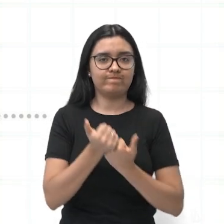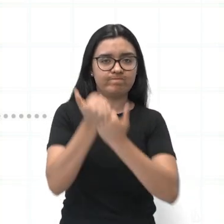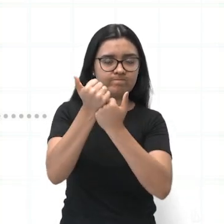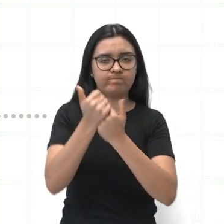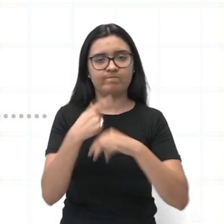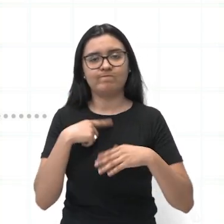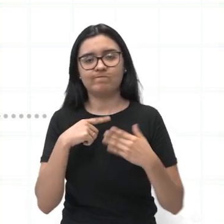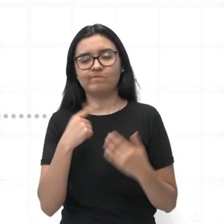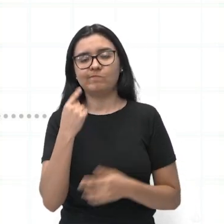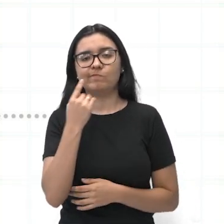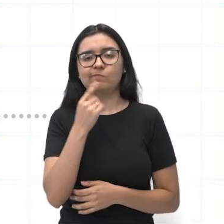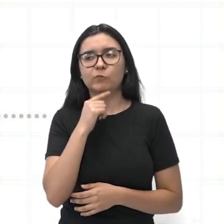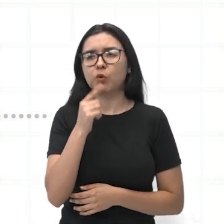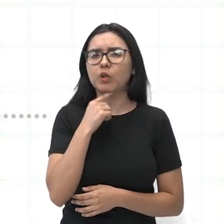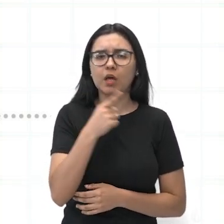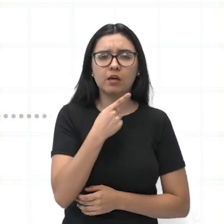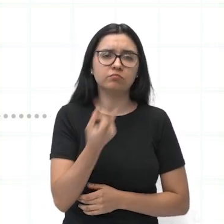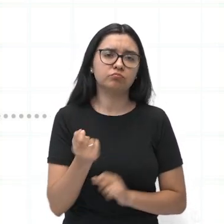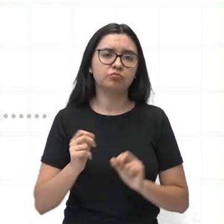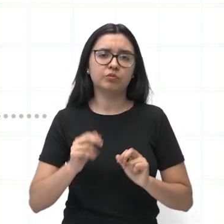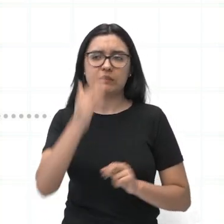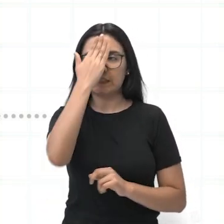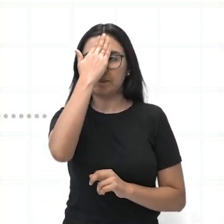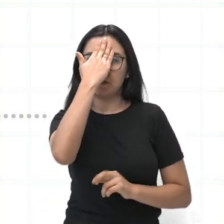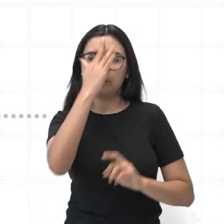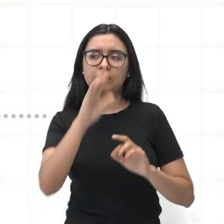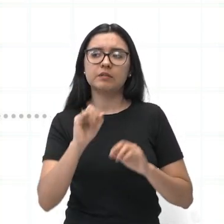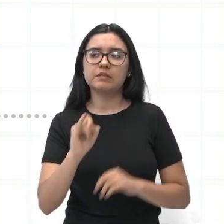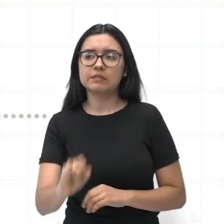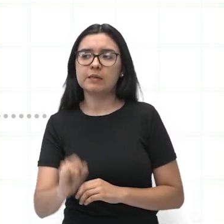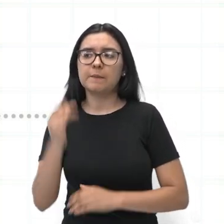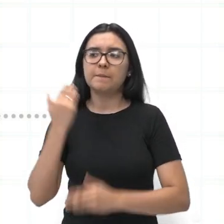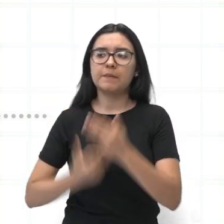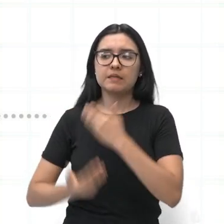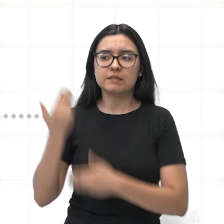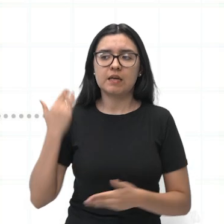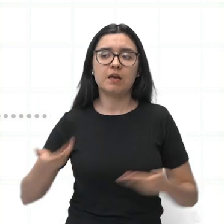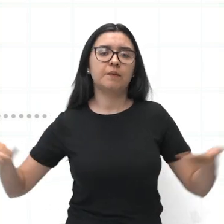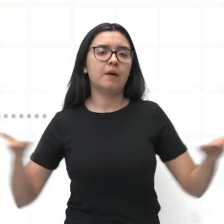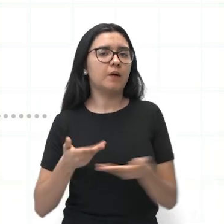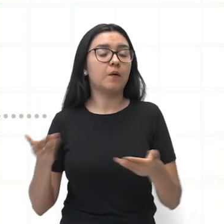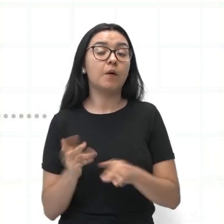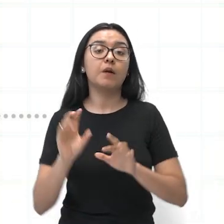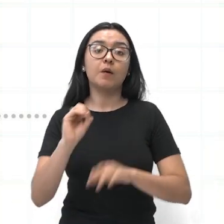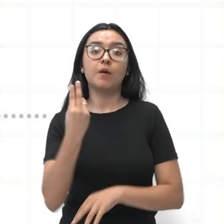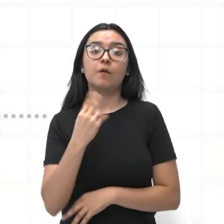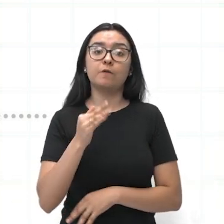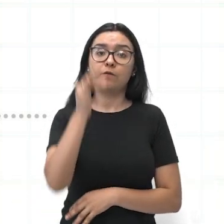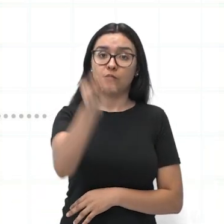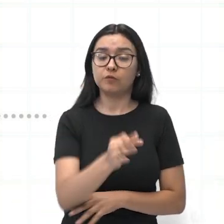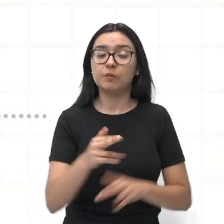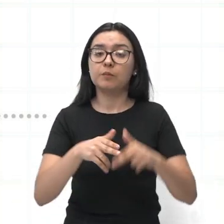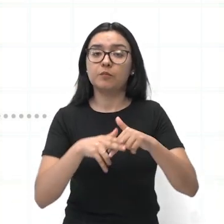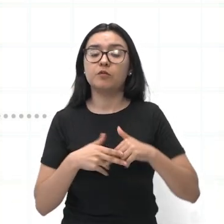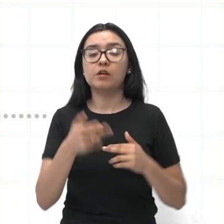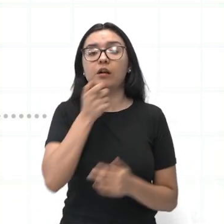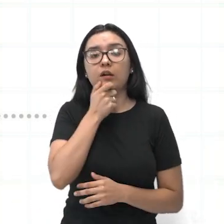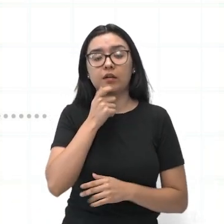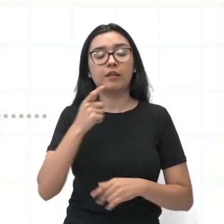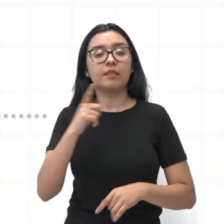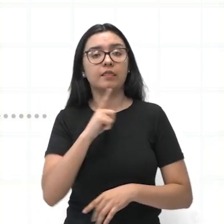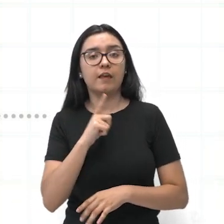como diferenciar se é passado, presente, futuro. Por isso que na língua inglesa tem muito